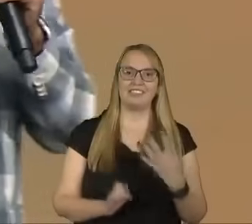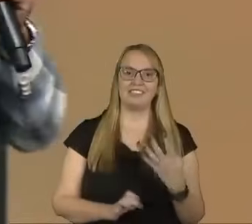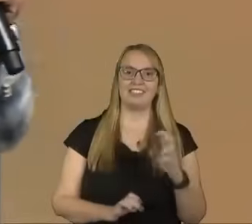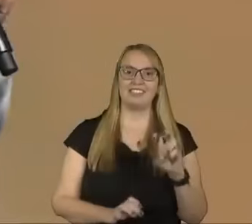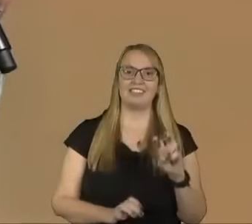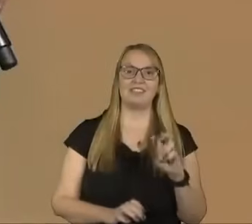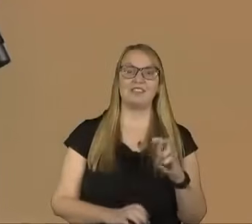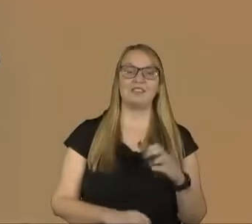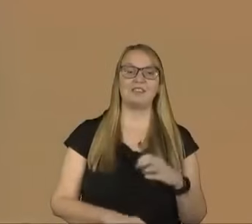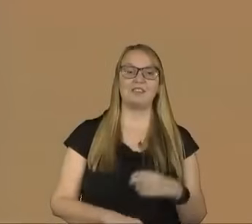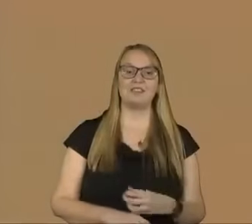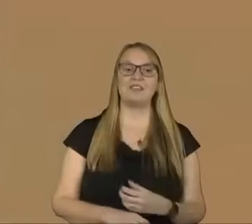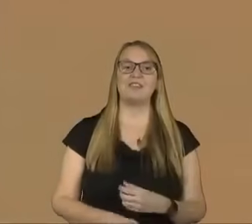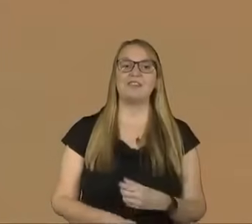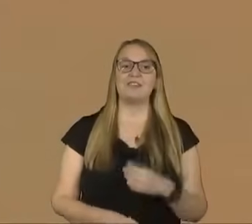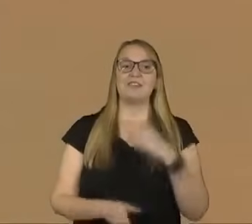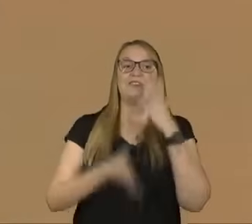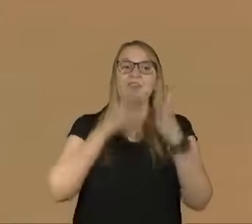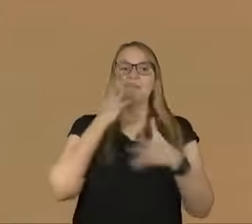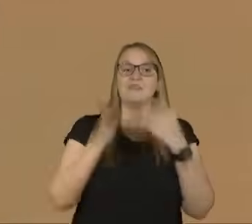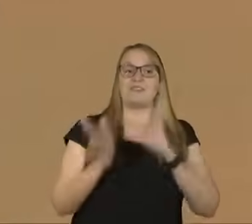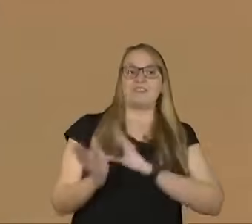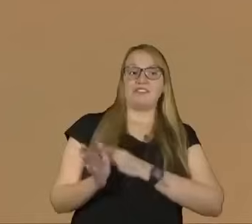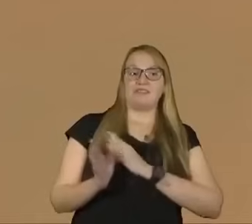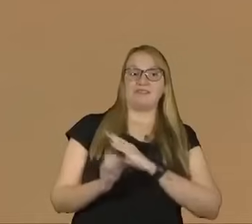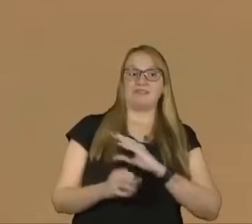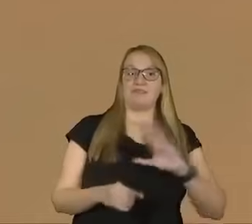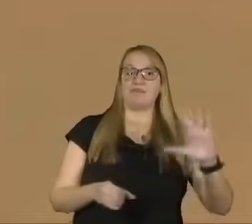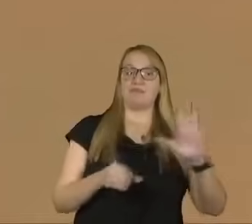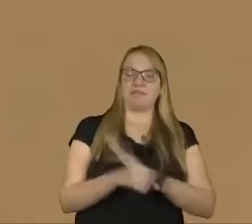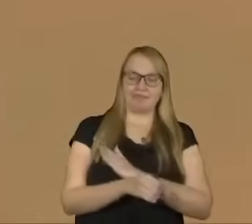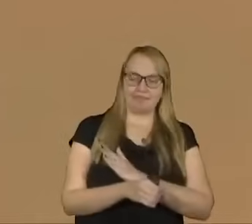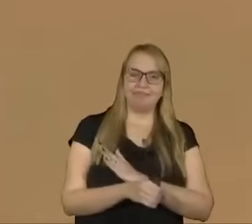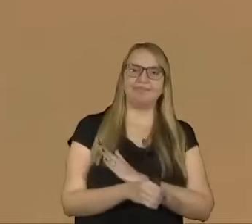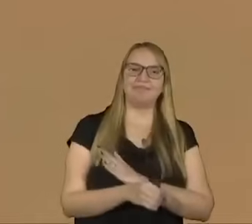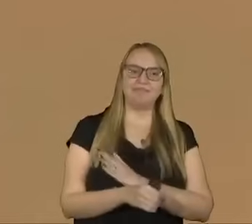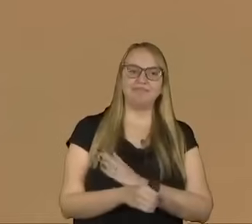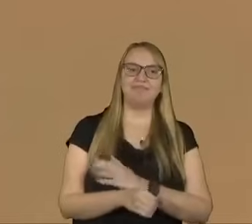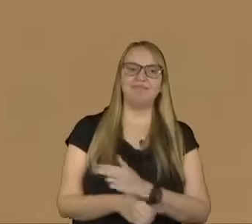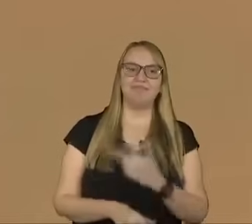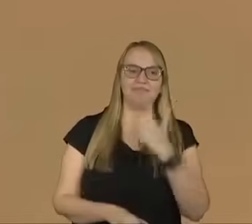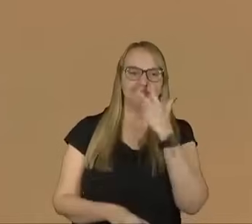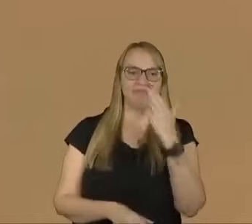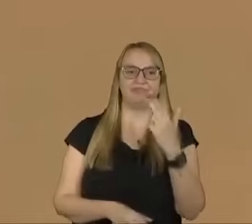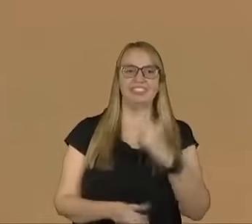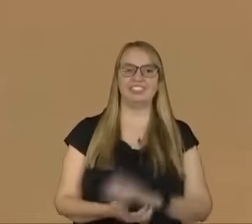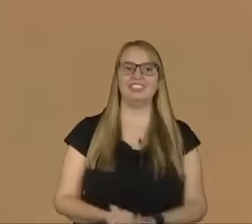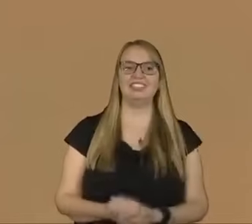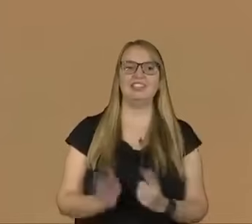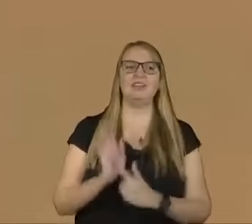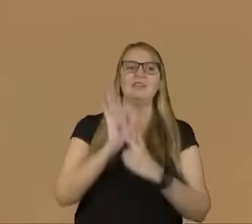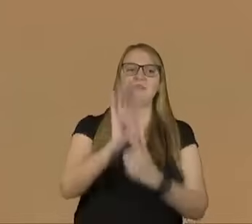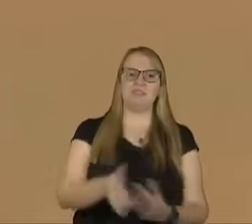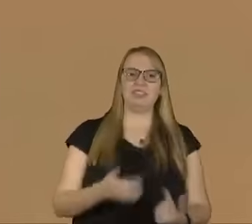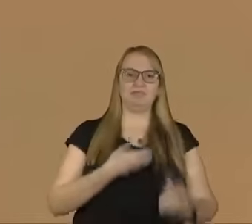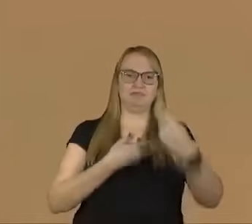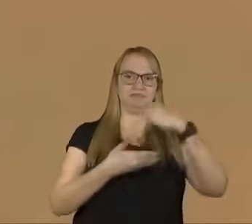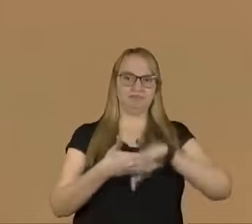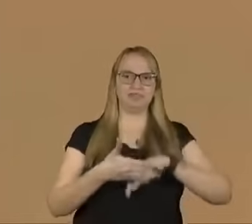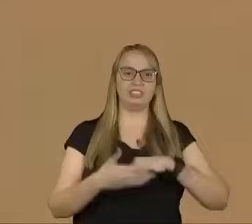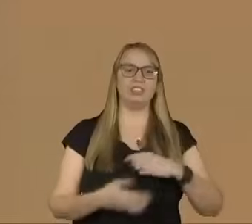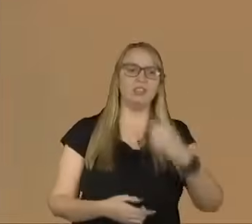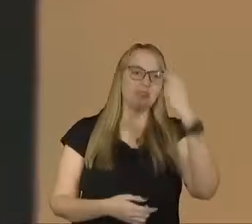boca fala o que o coração tá cheio a boca é o porta-voz do teu ser mente vontade